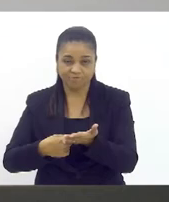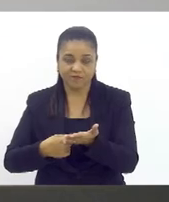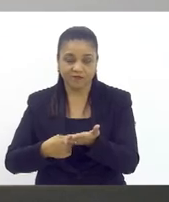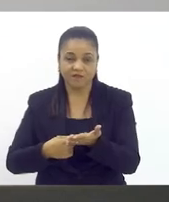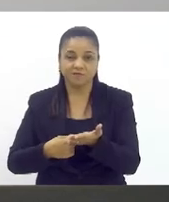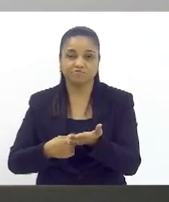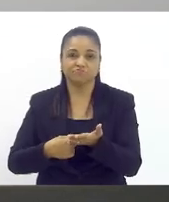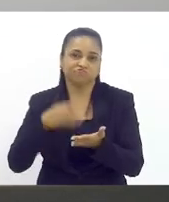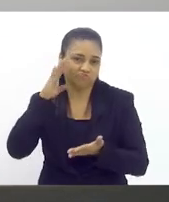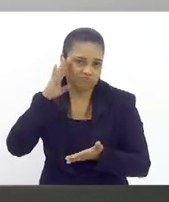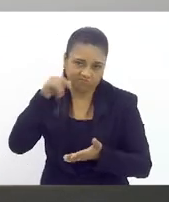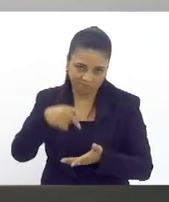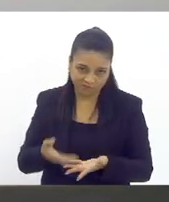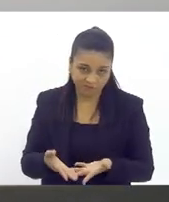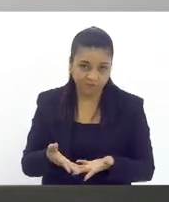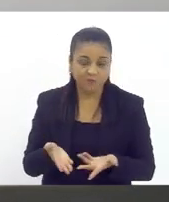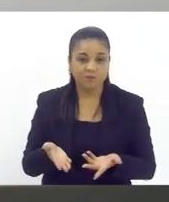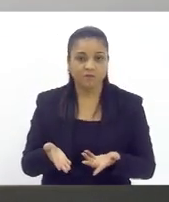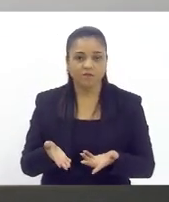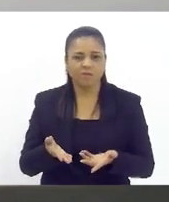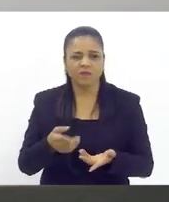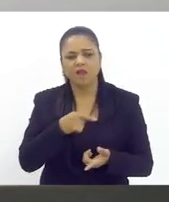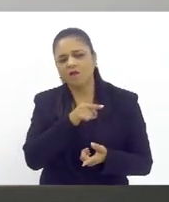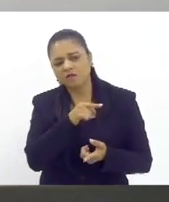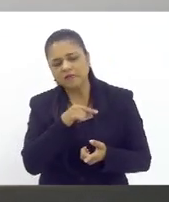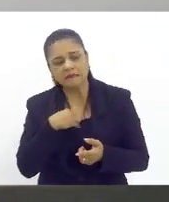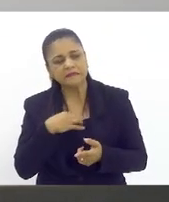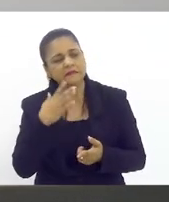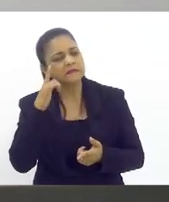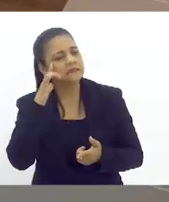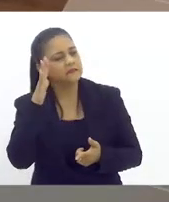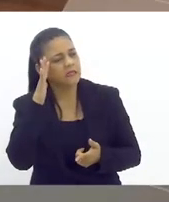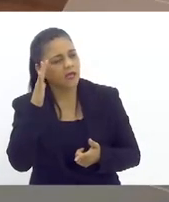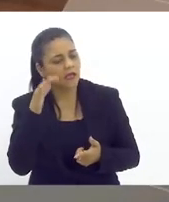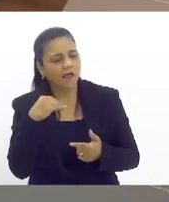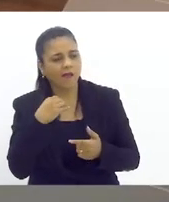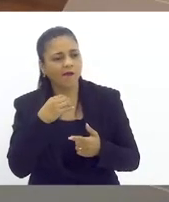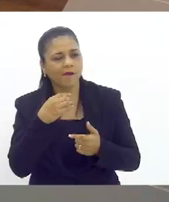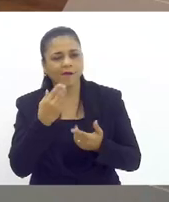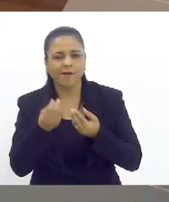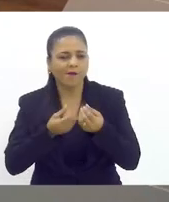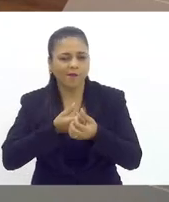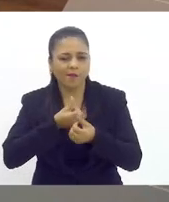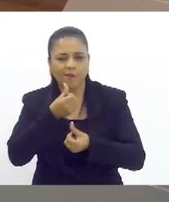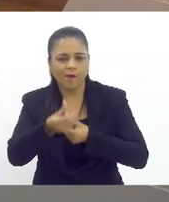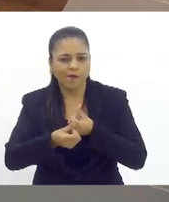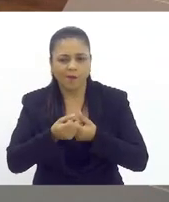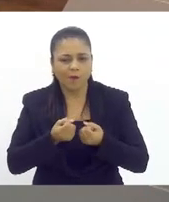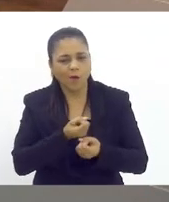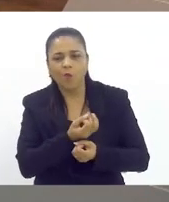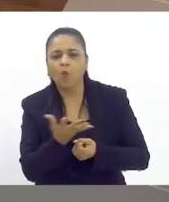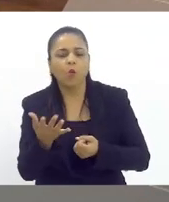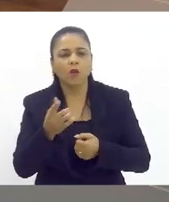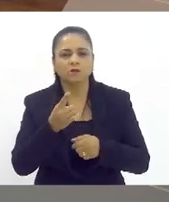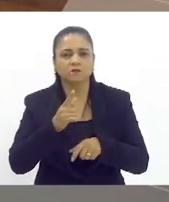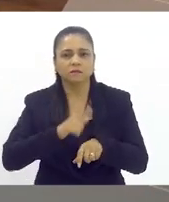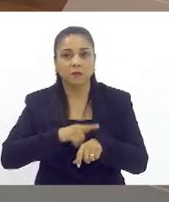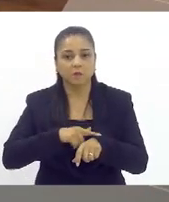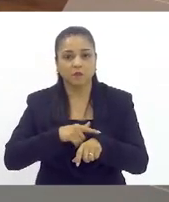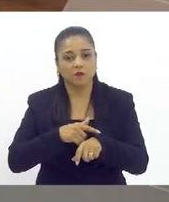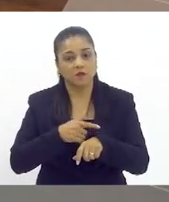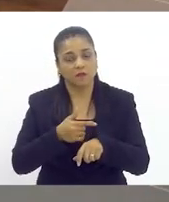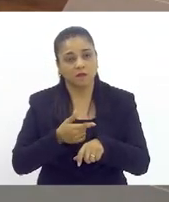das nossas prioridades em relação de temporal para isso acontecer aproximada Claro